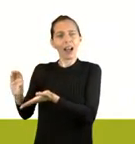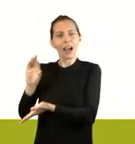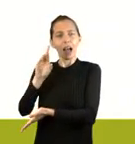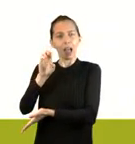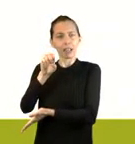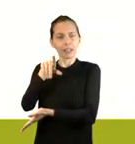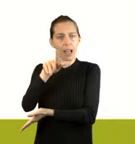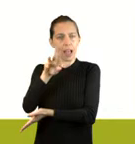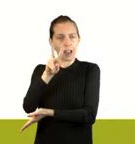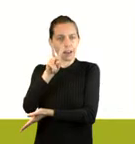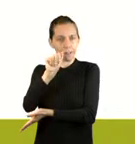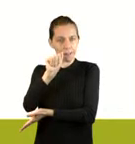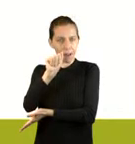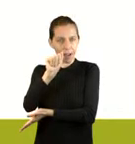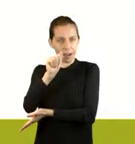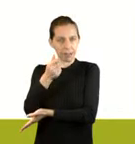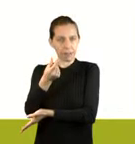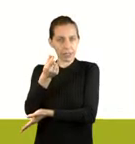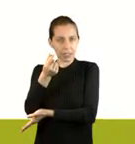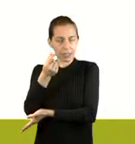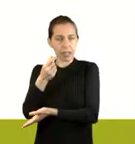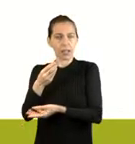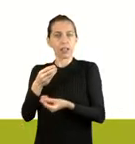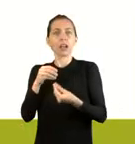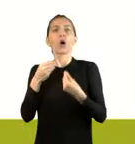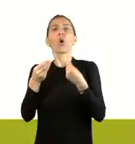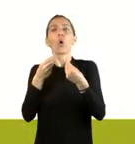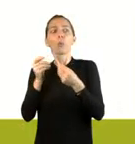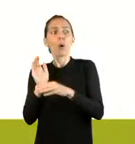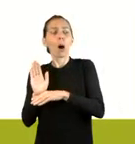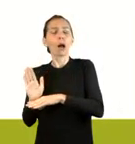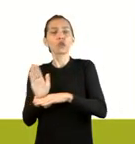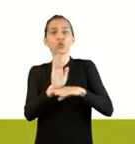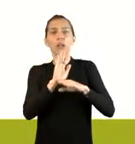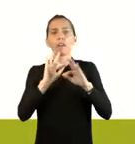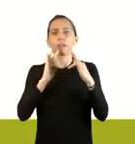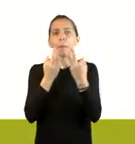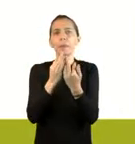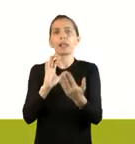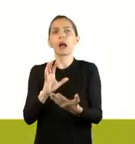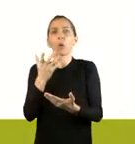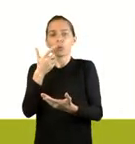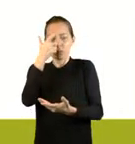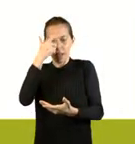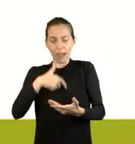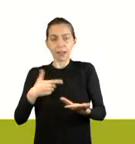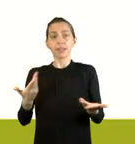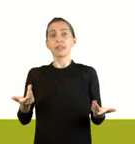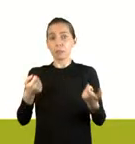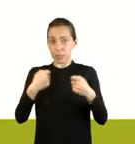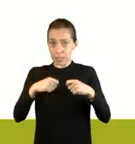familiares consigam ter uma manutenção de saúde, de vida, de patrimônio na sua ausência? Então,